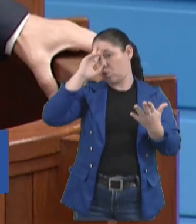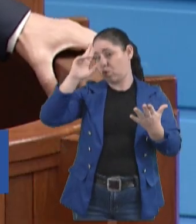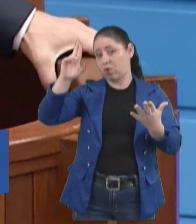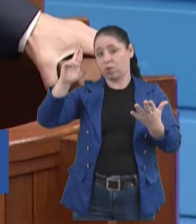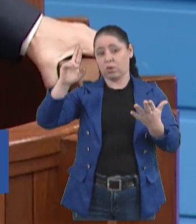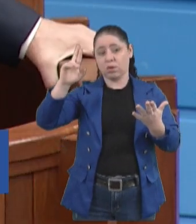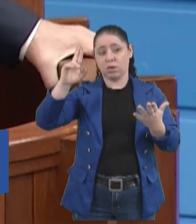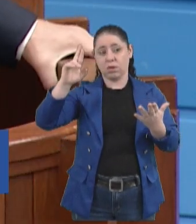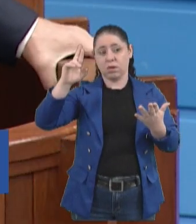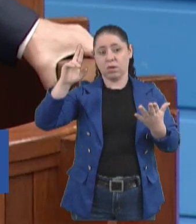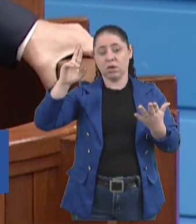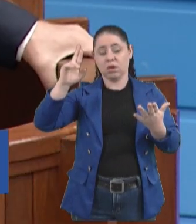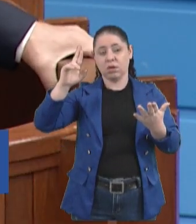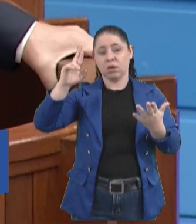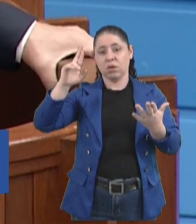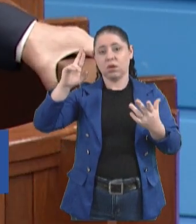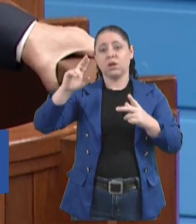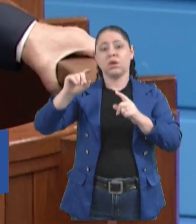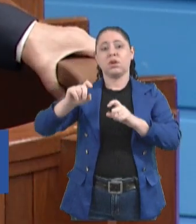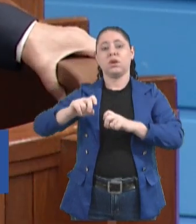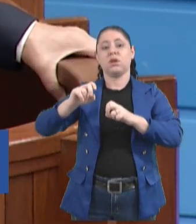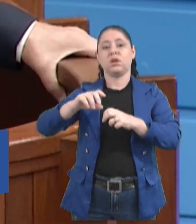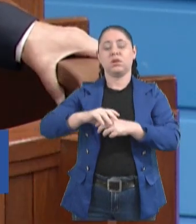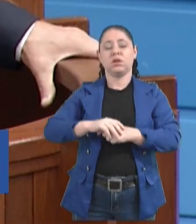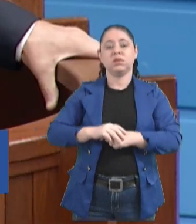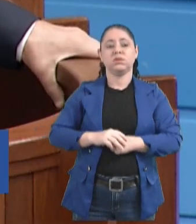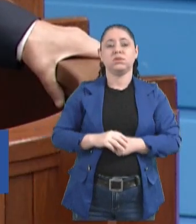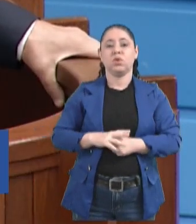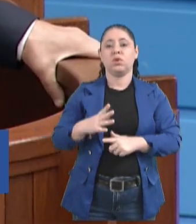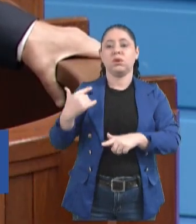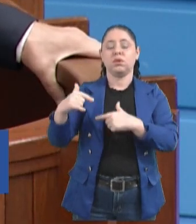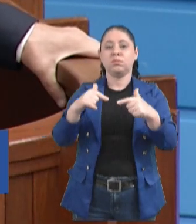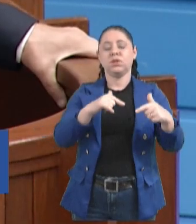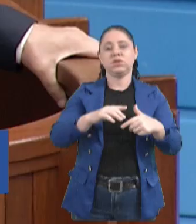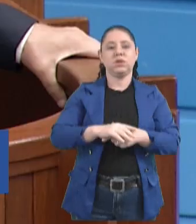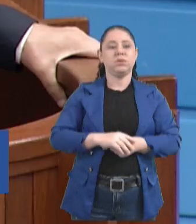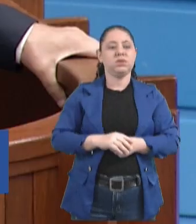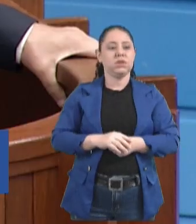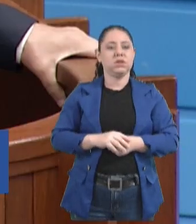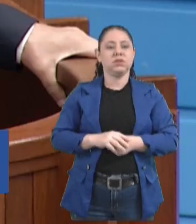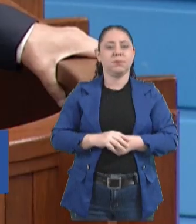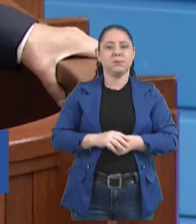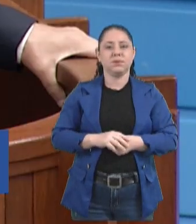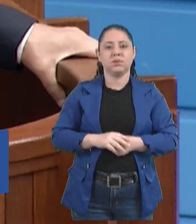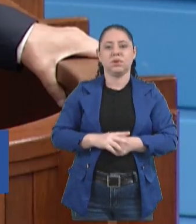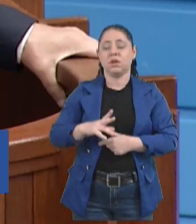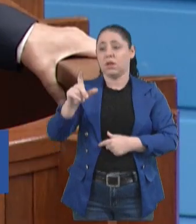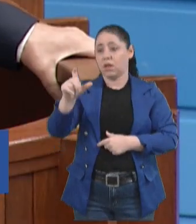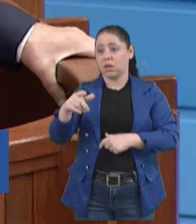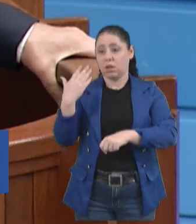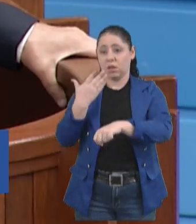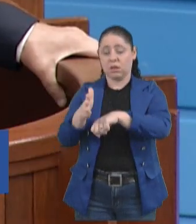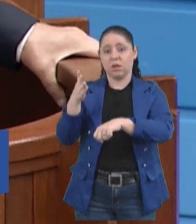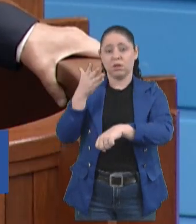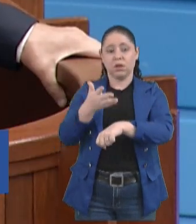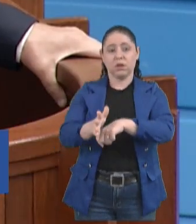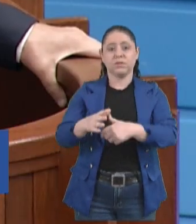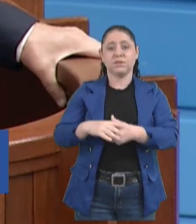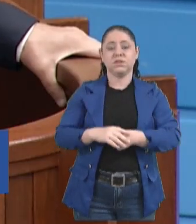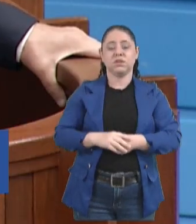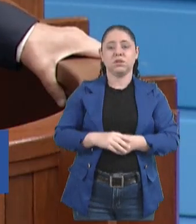fazenda não obedece leis trabalhistas e pratica o trabalho